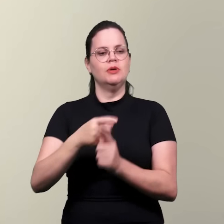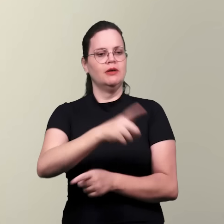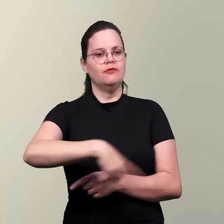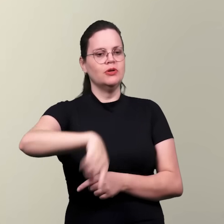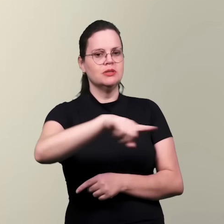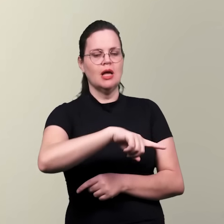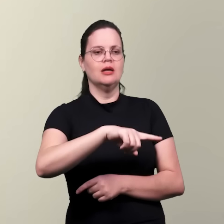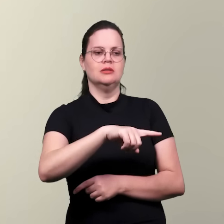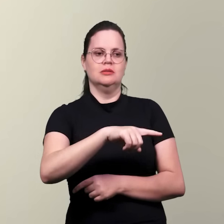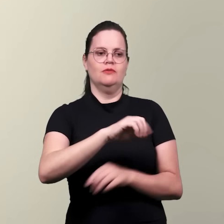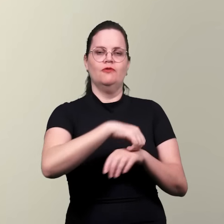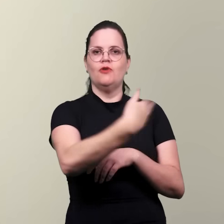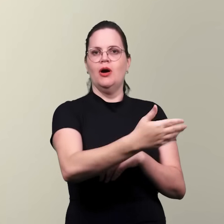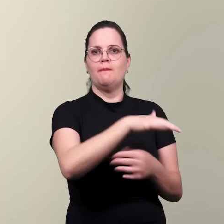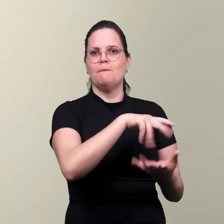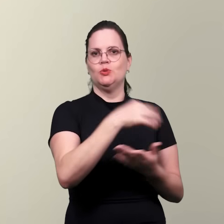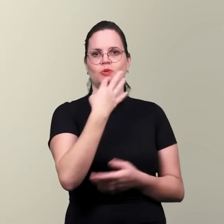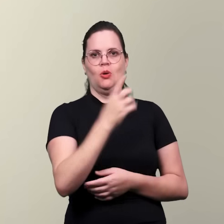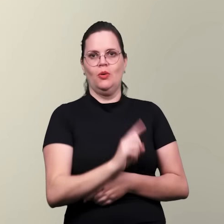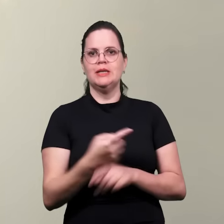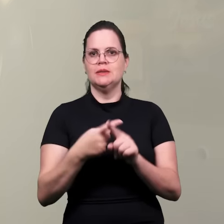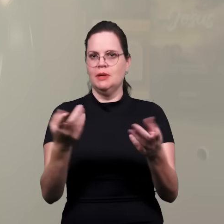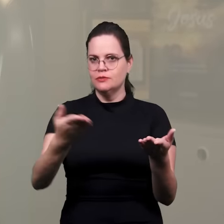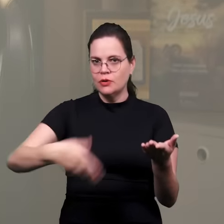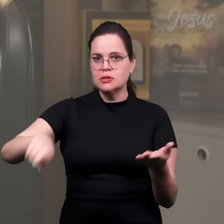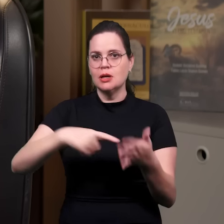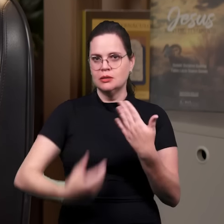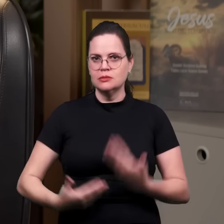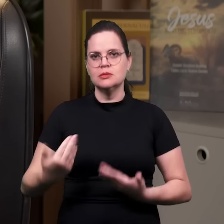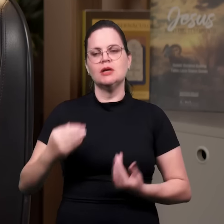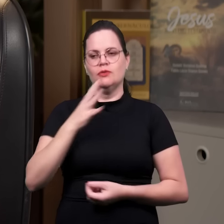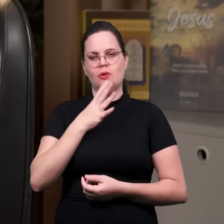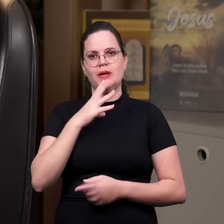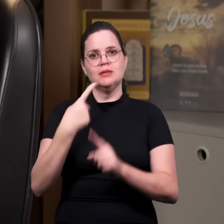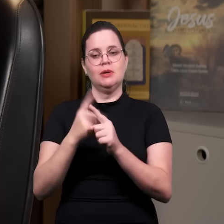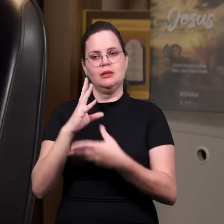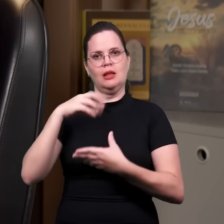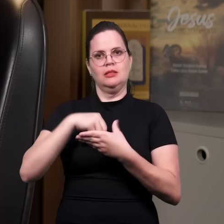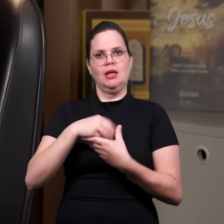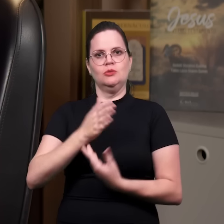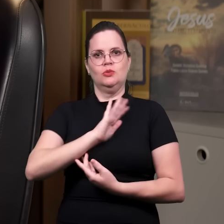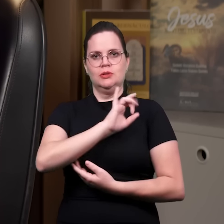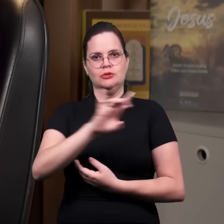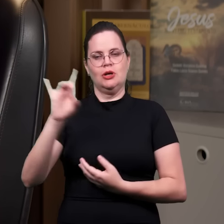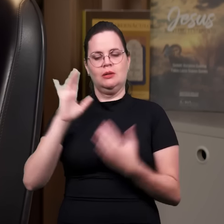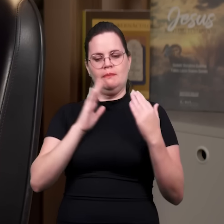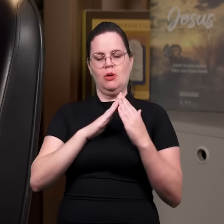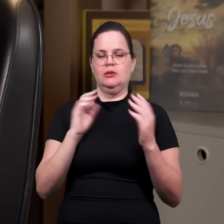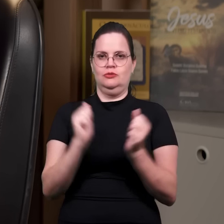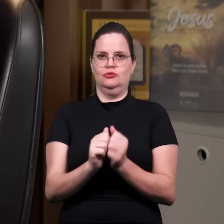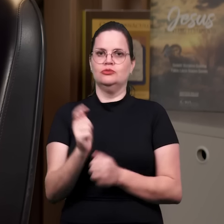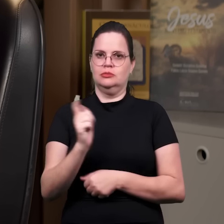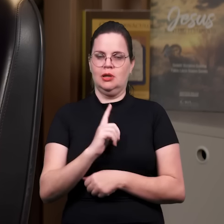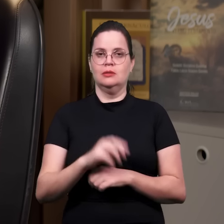porque habita convosco e estará em vós. Então, toda essa compreensão que nós temos do momento